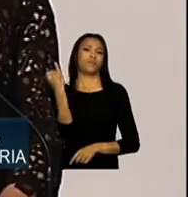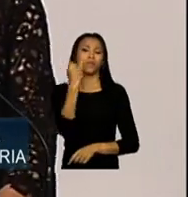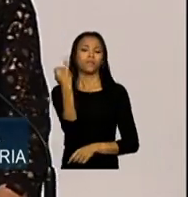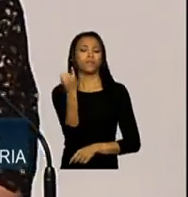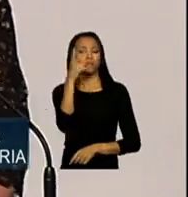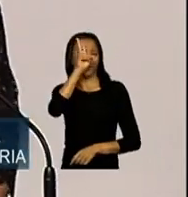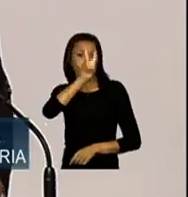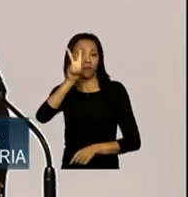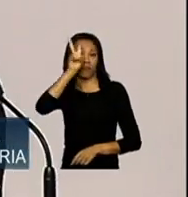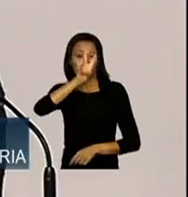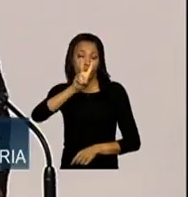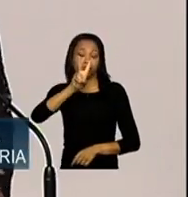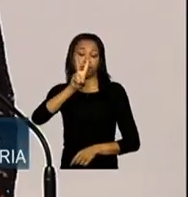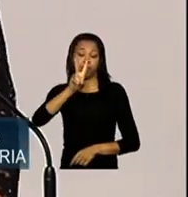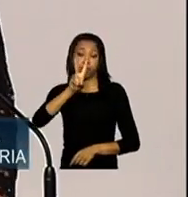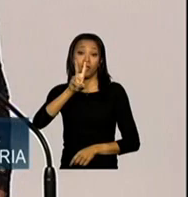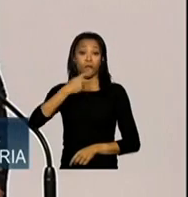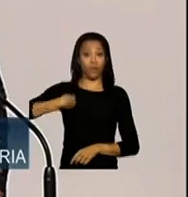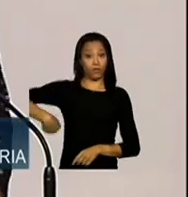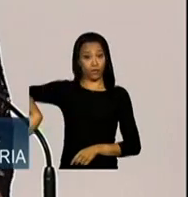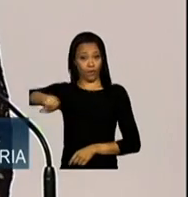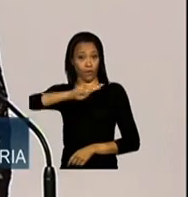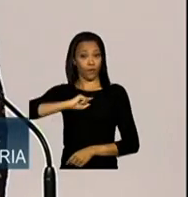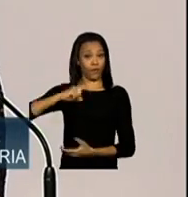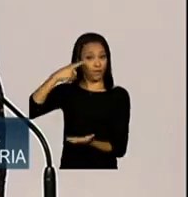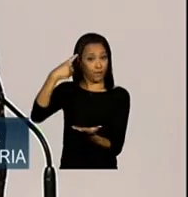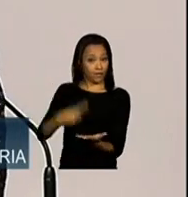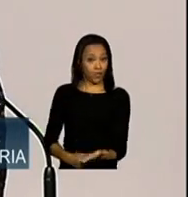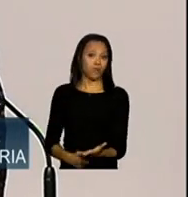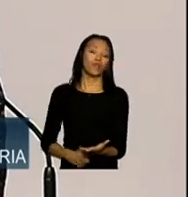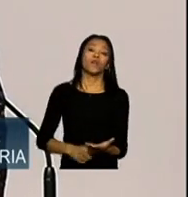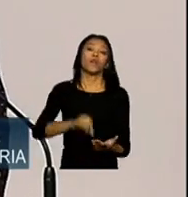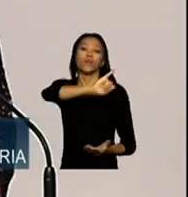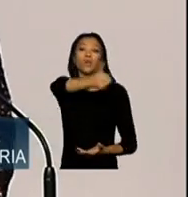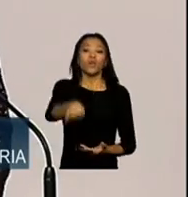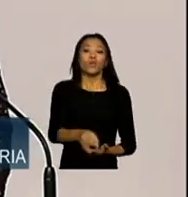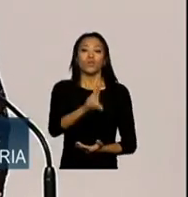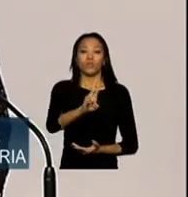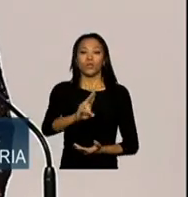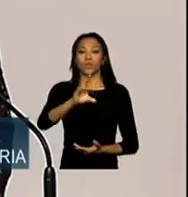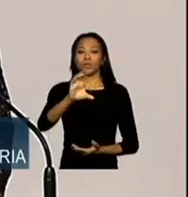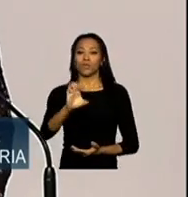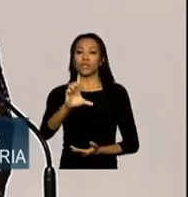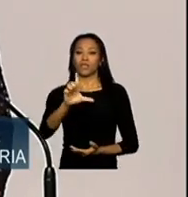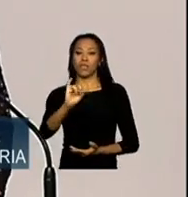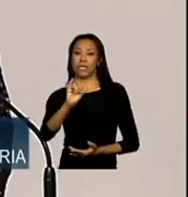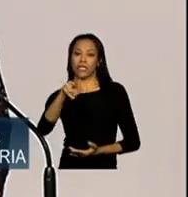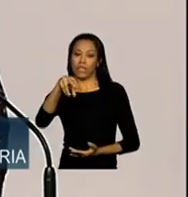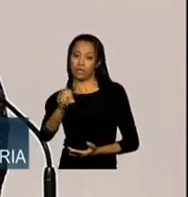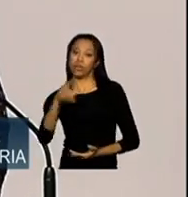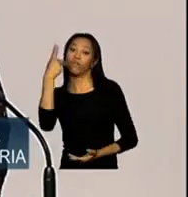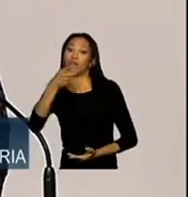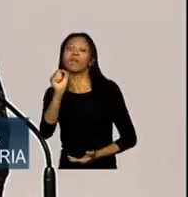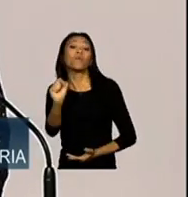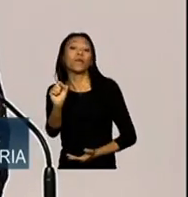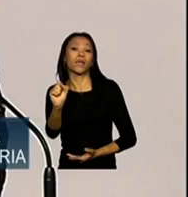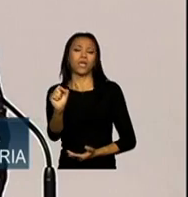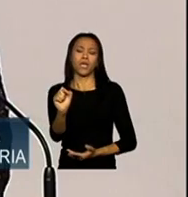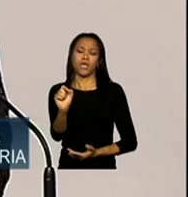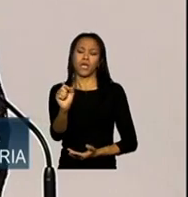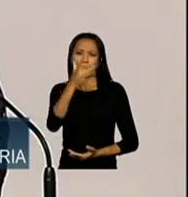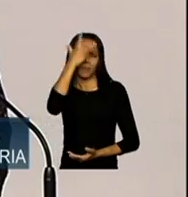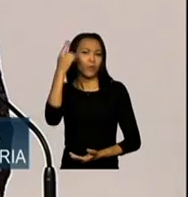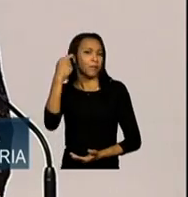lembrar nosso presidente Juscelino Kubitschek, quando dizia que o otimista pode